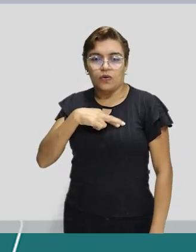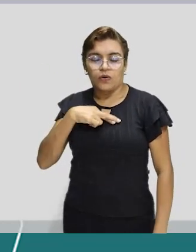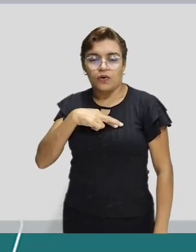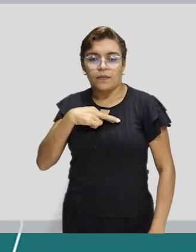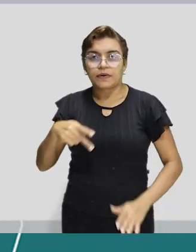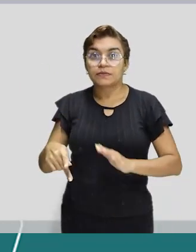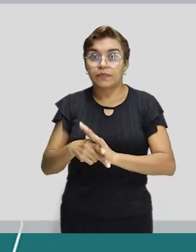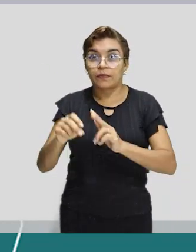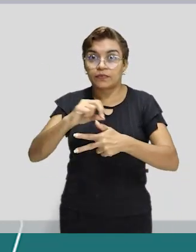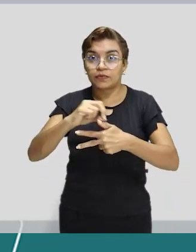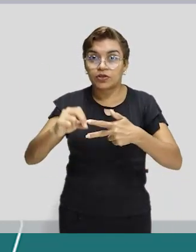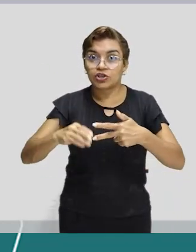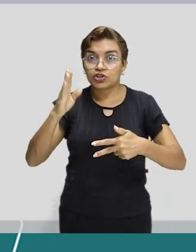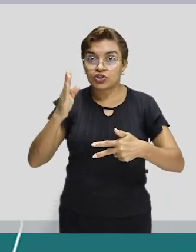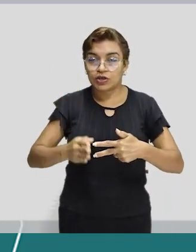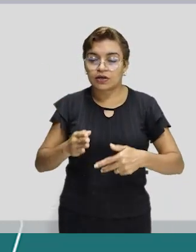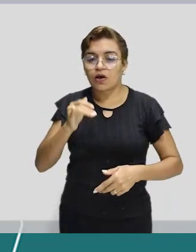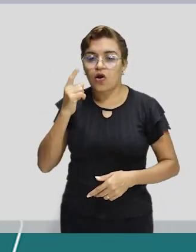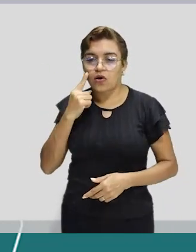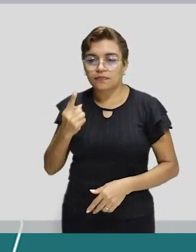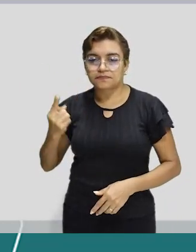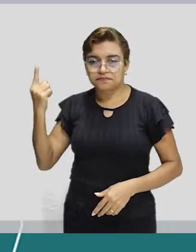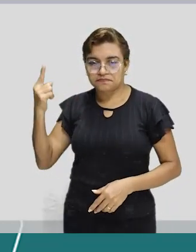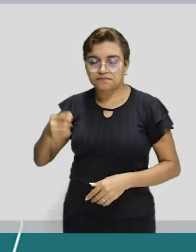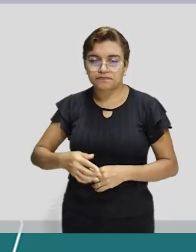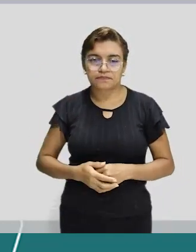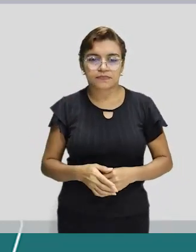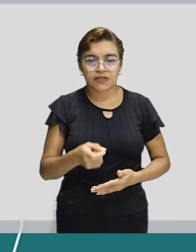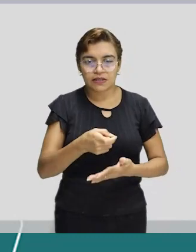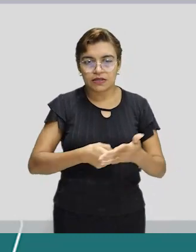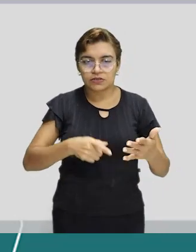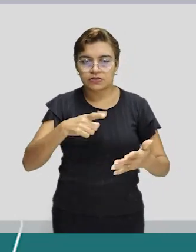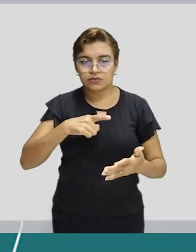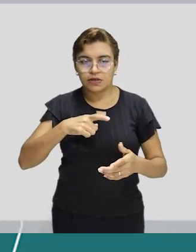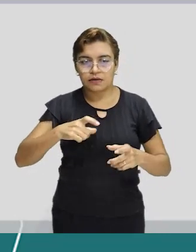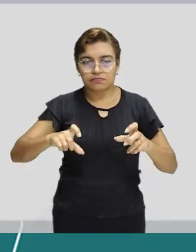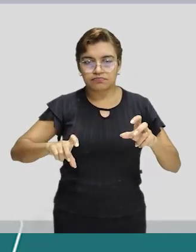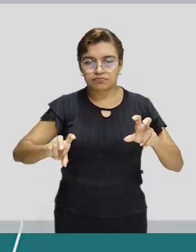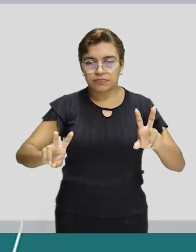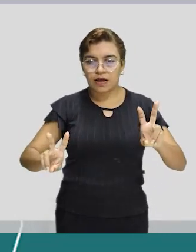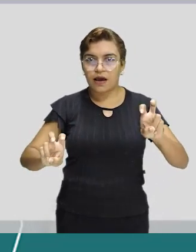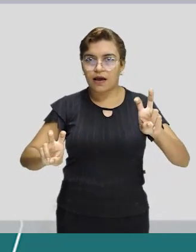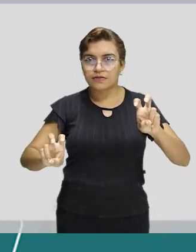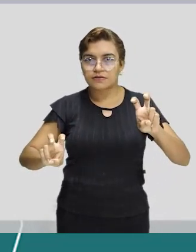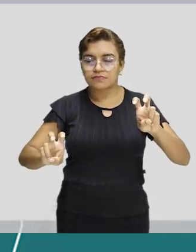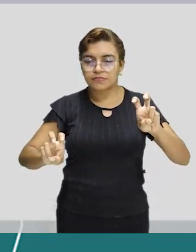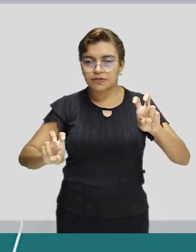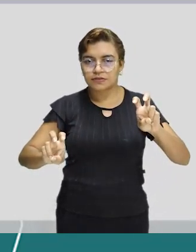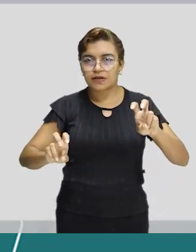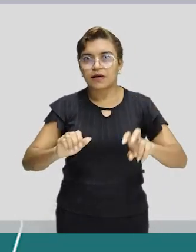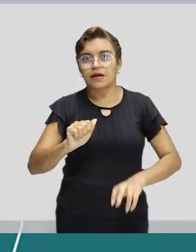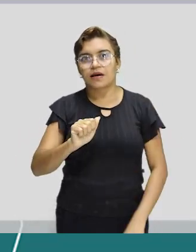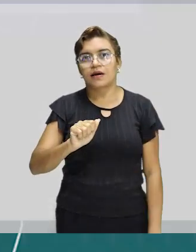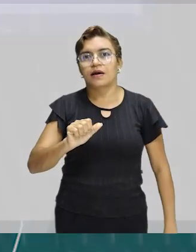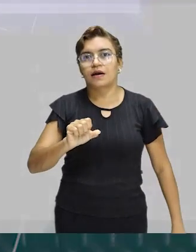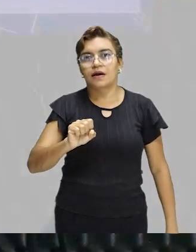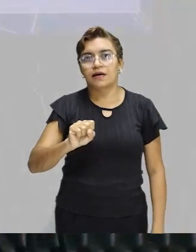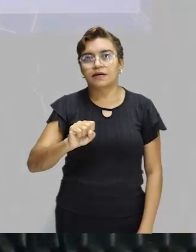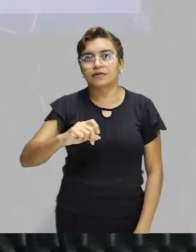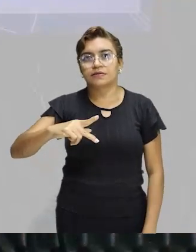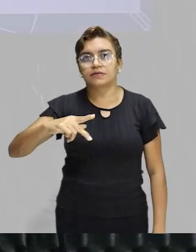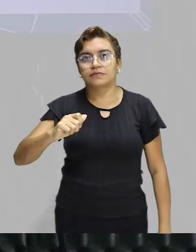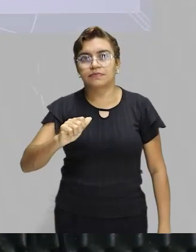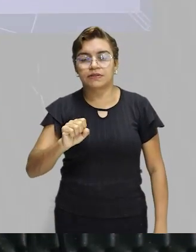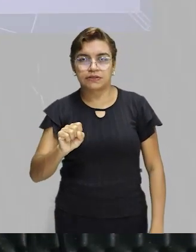Enem. O que me chama a atenção nesse texto? Eu tenho aspas, as aspas representam que é uma citação.